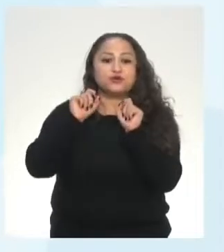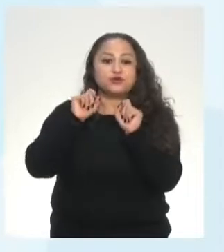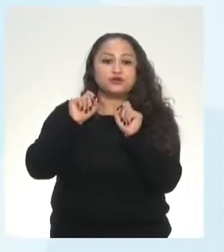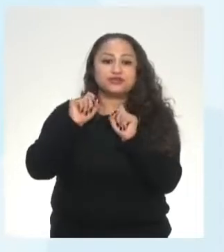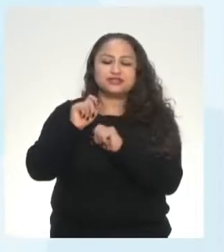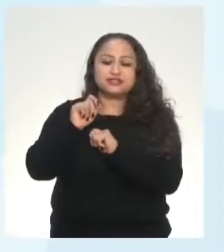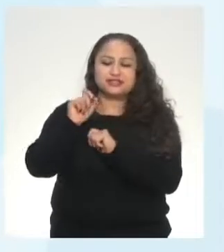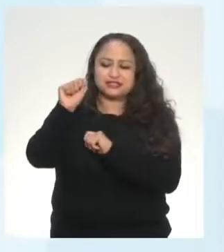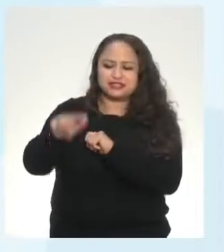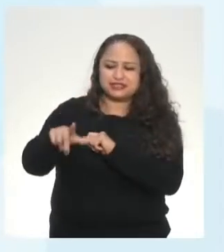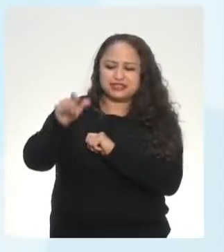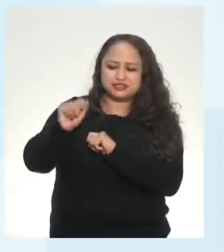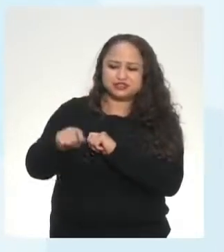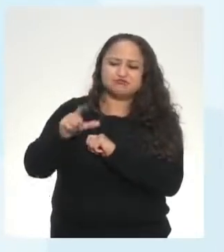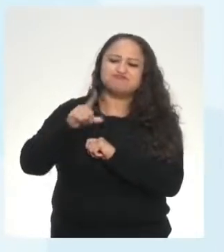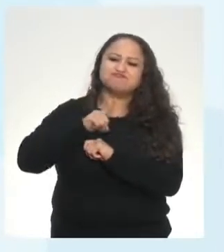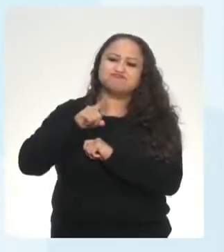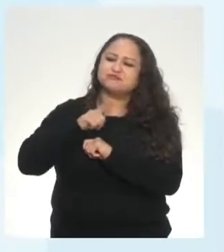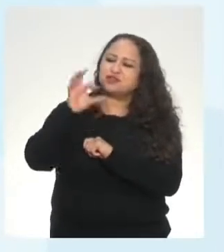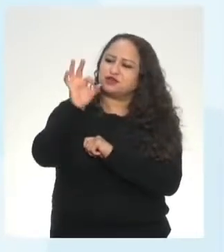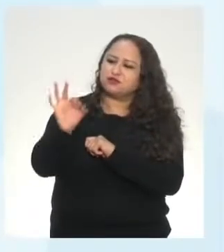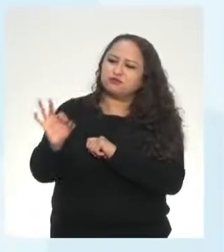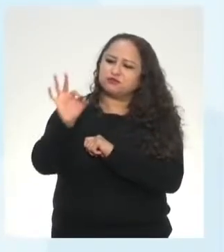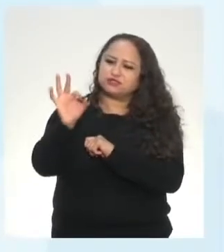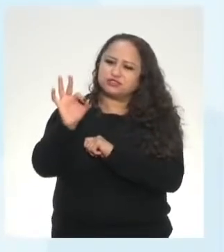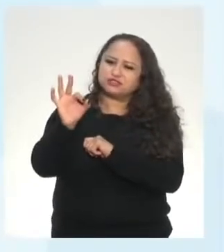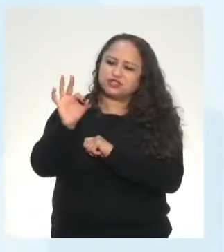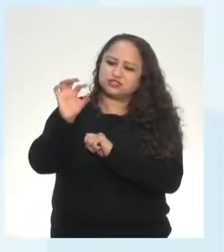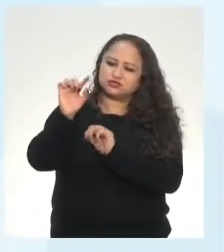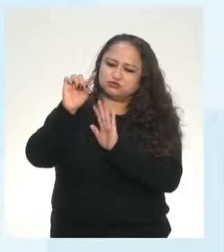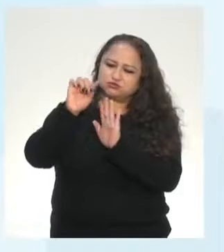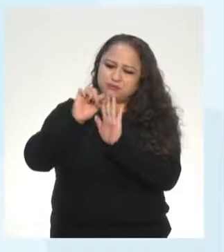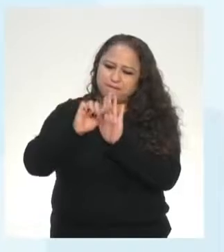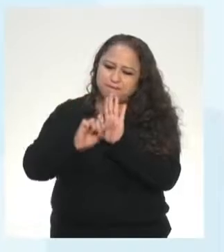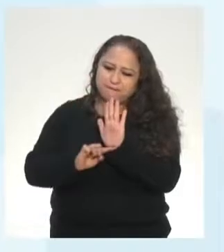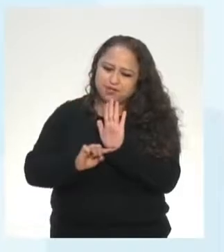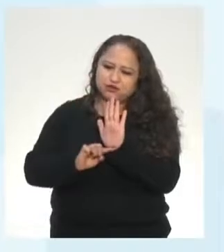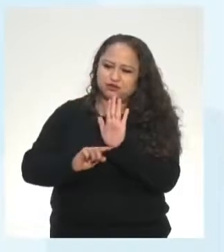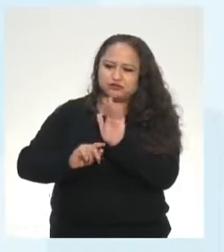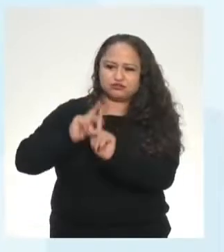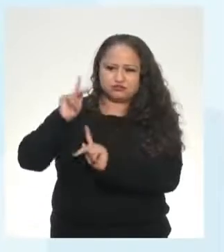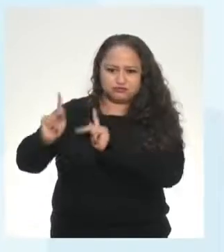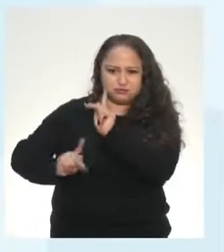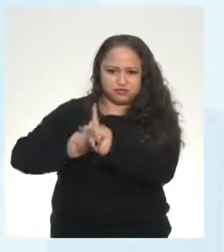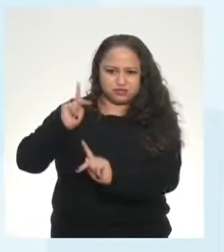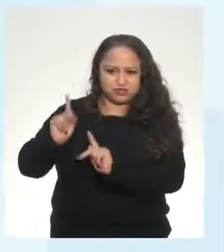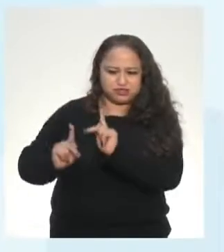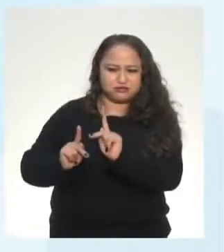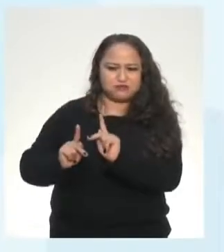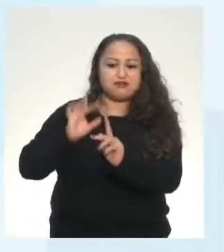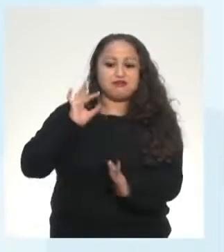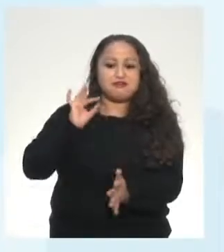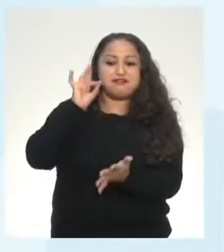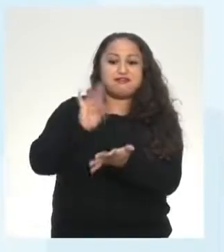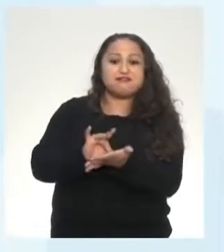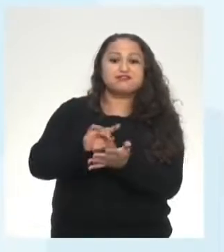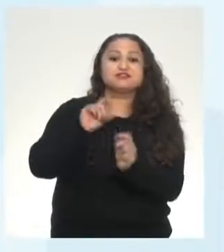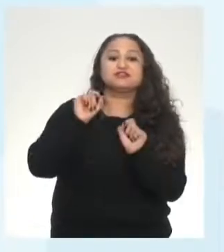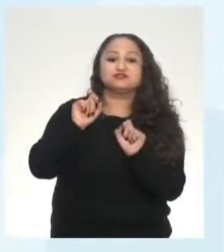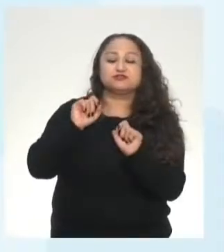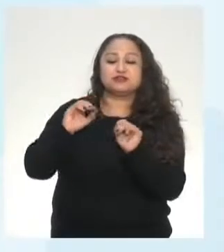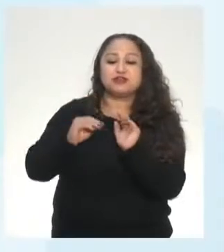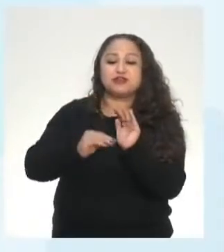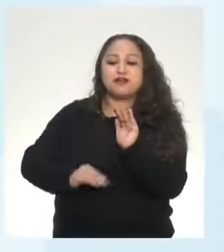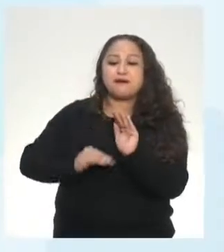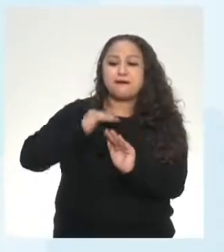tem lá uma porcentagem menor, né, em quantidade de população. Então, na realidade, boa parte, a maioria